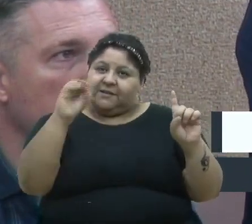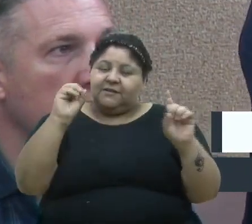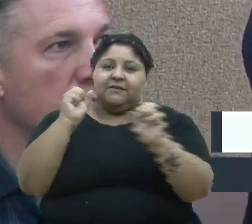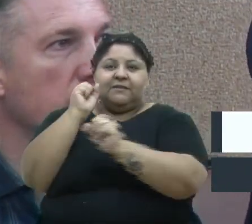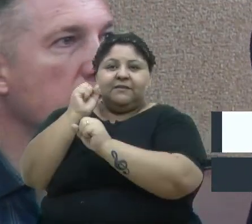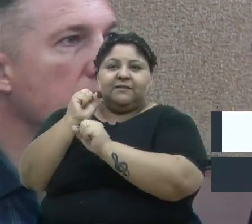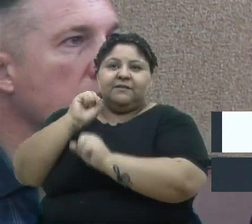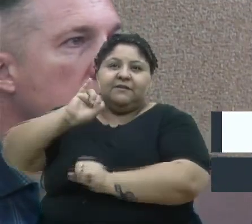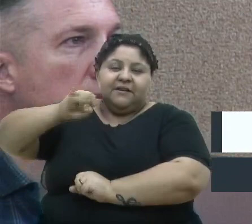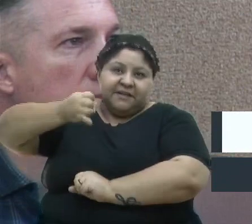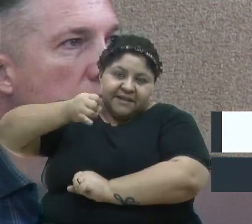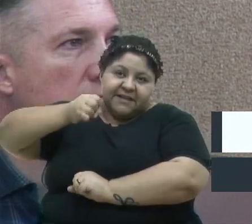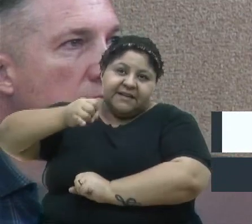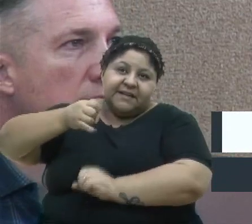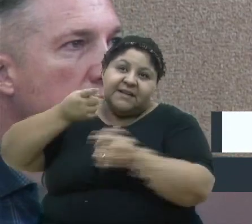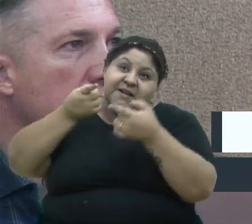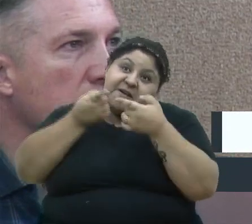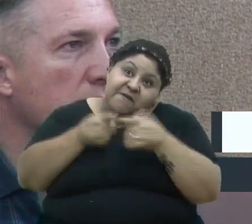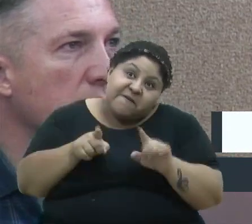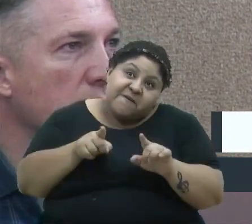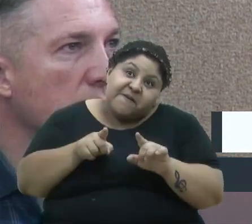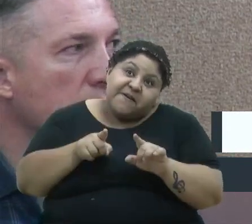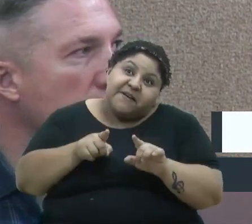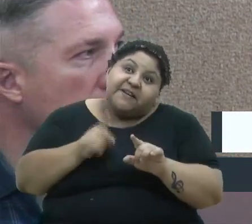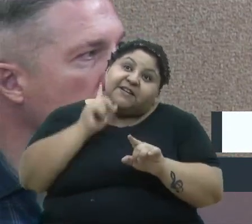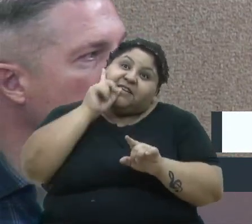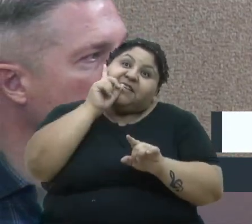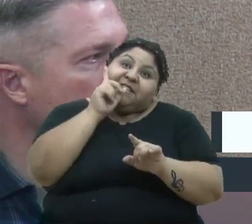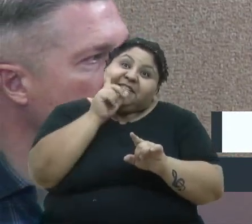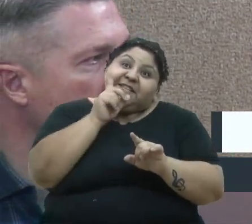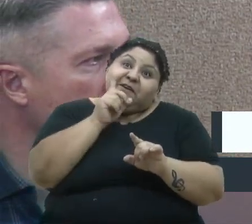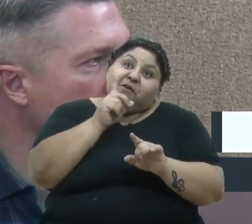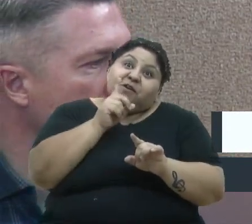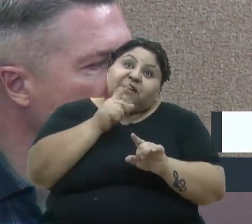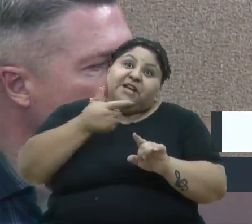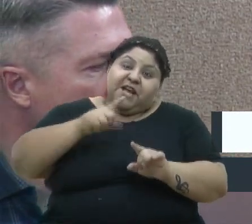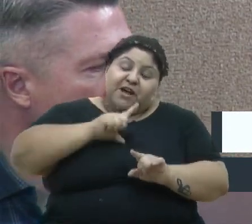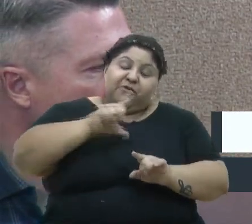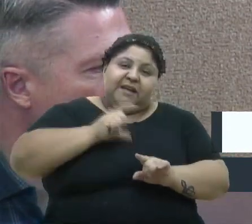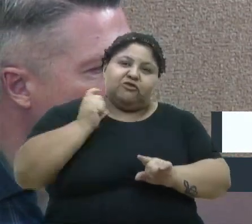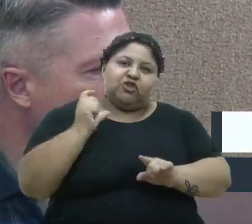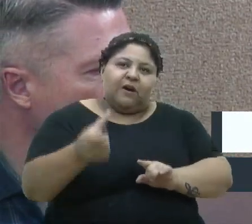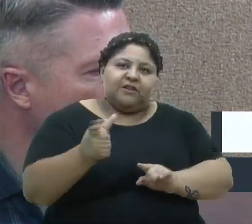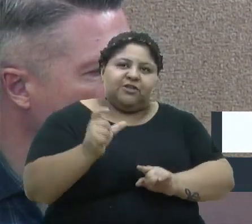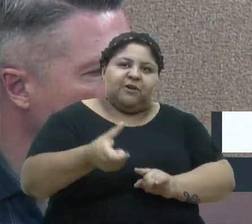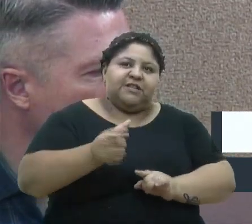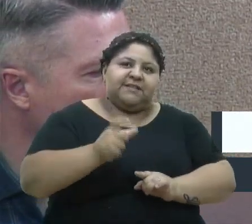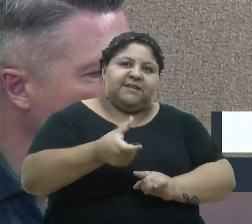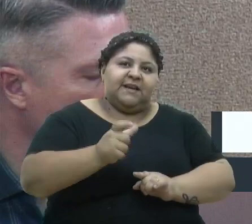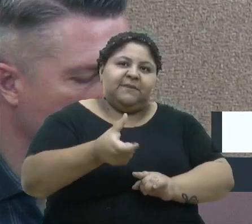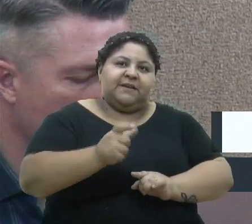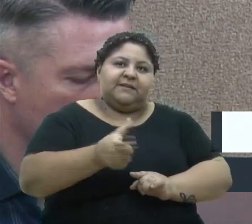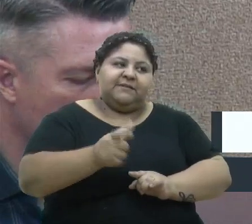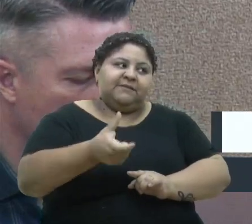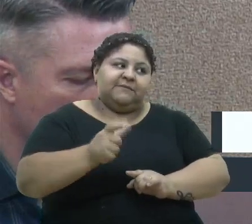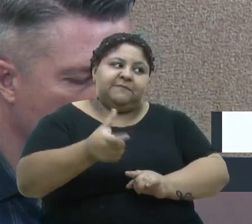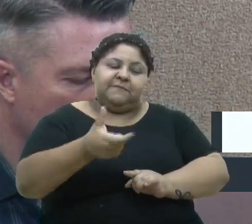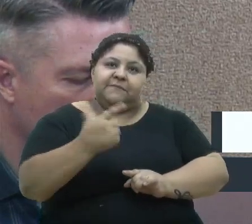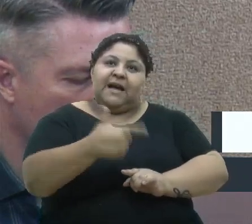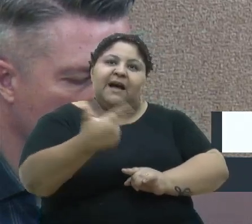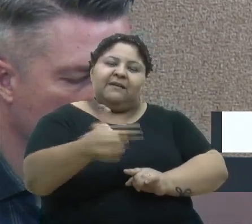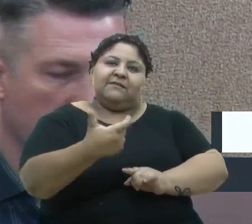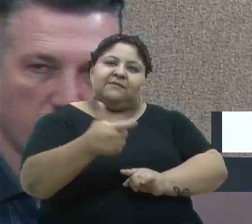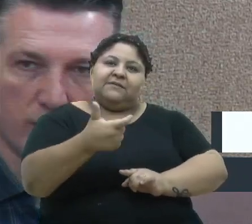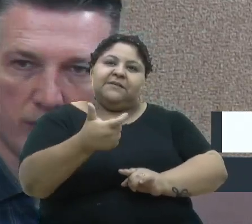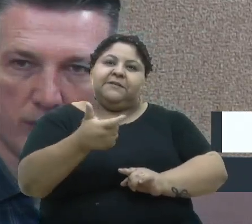Juventude, do aniversário, mas como eu sou pé quente, o time subiu, né, no sábado, então juntamos as duas homenagens, senhor presidente. Então esse é o